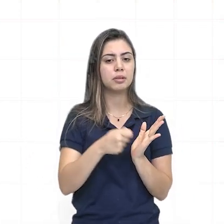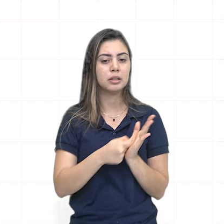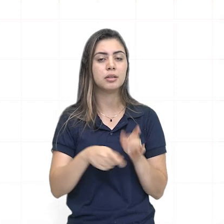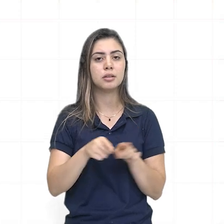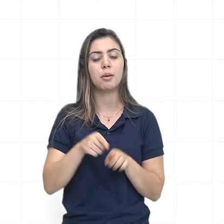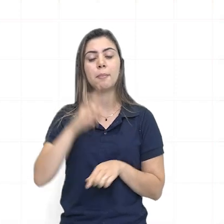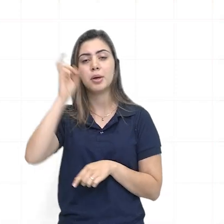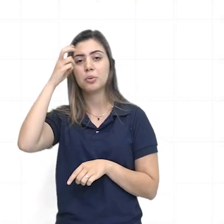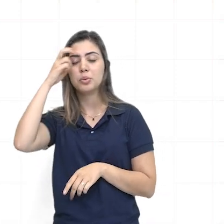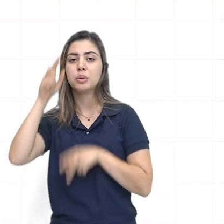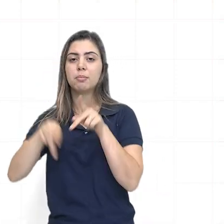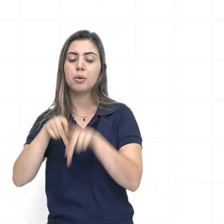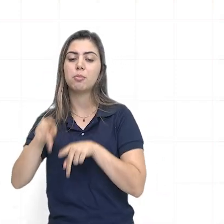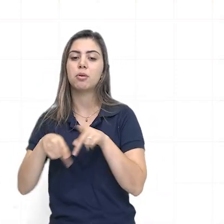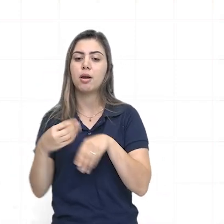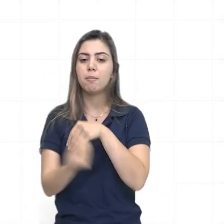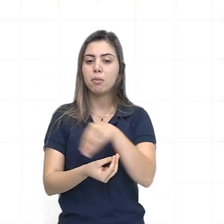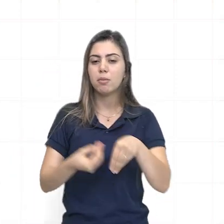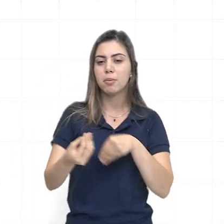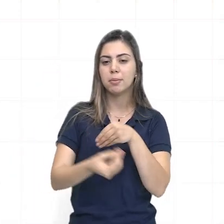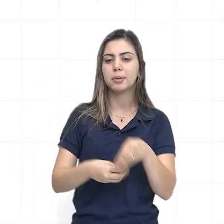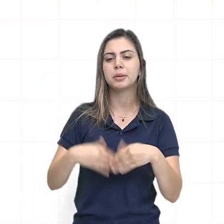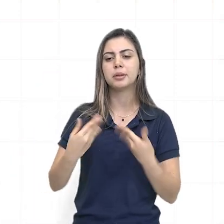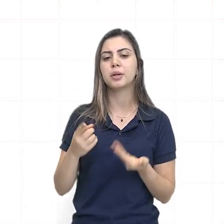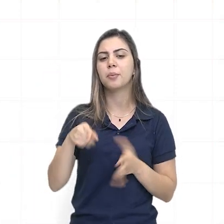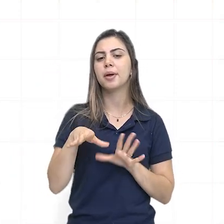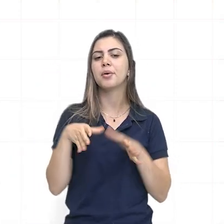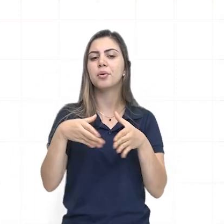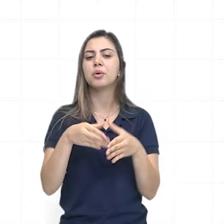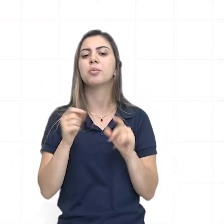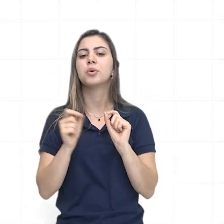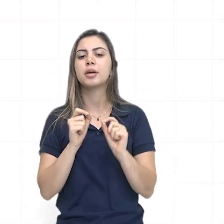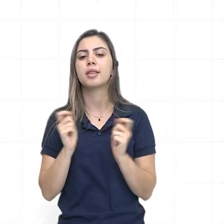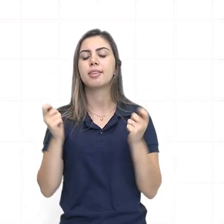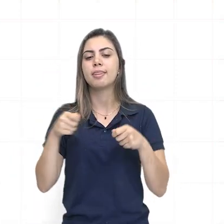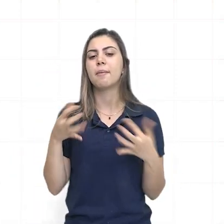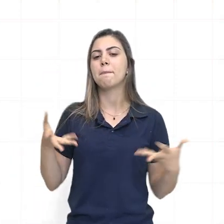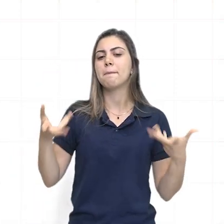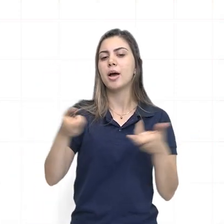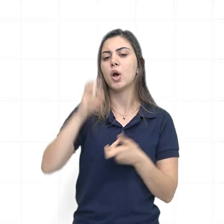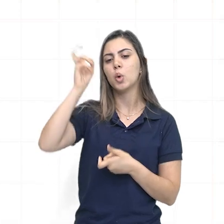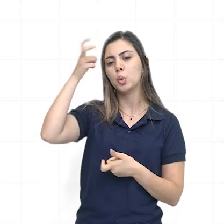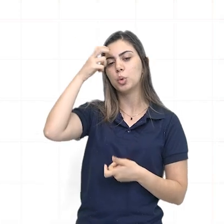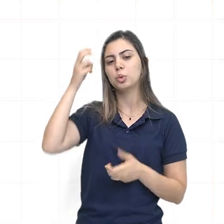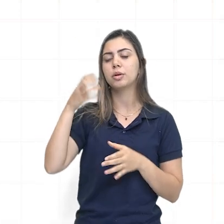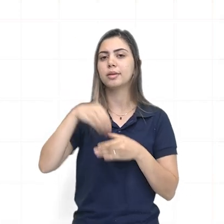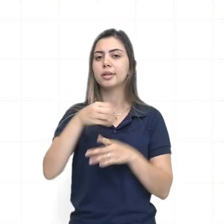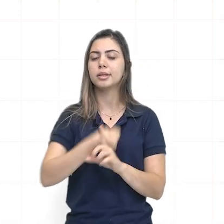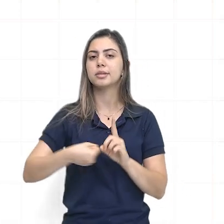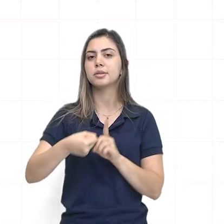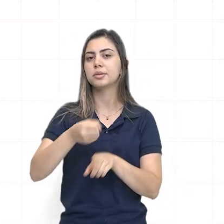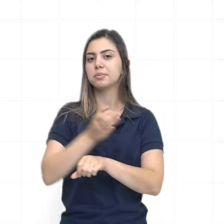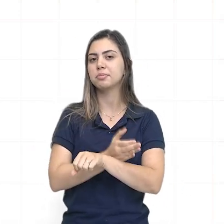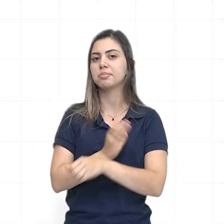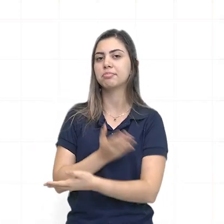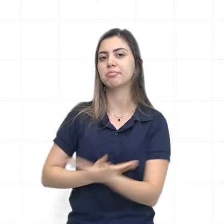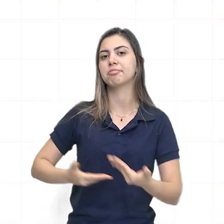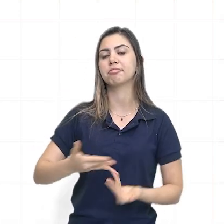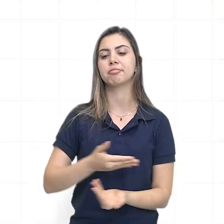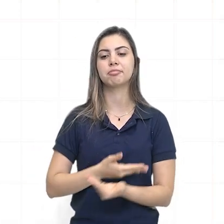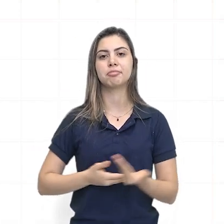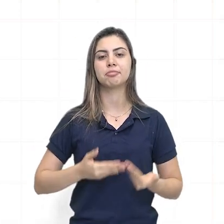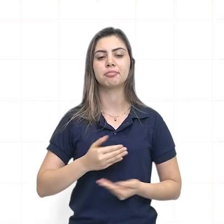Essa categoria, ela refletia justamente a riqueza das trocas culturais dentro da comunidade